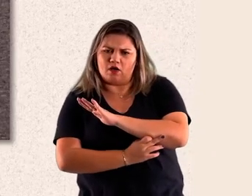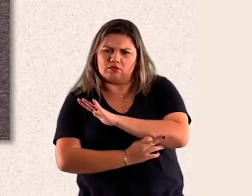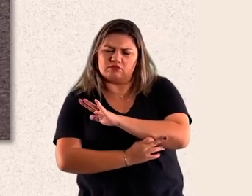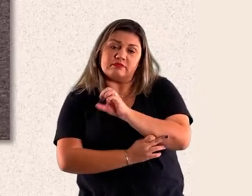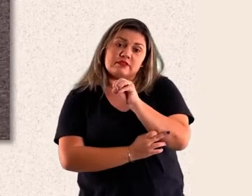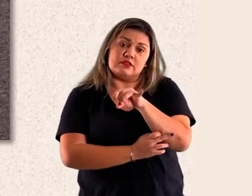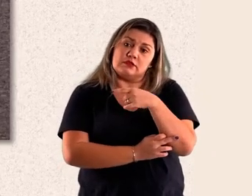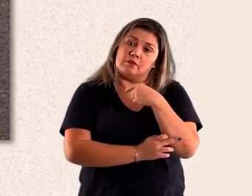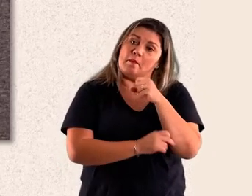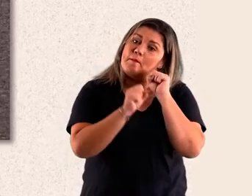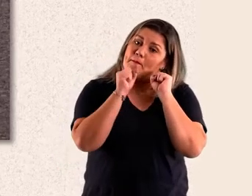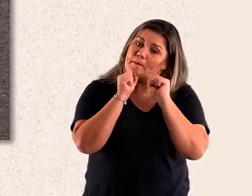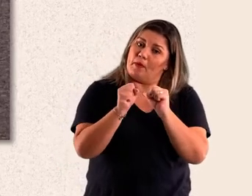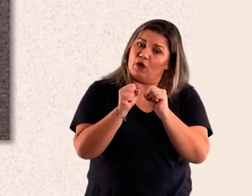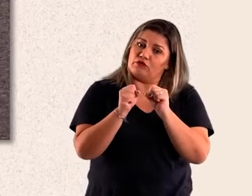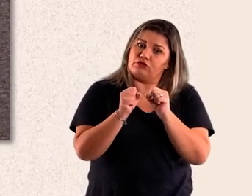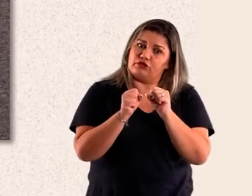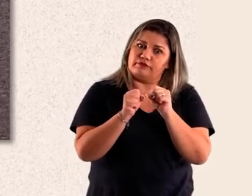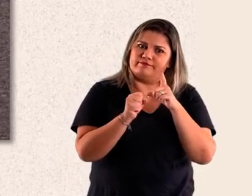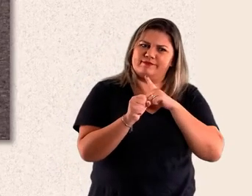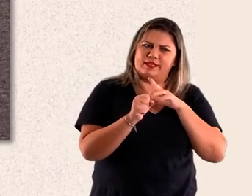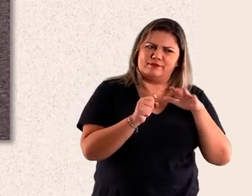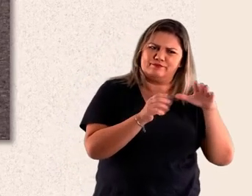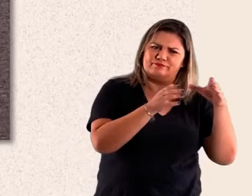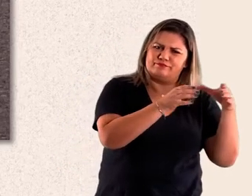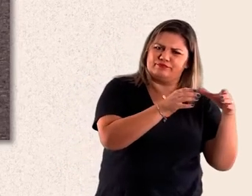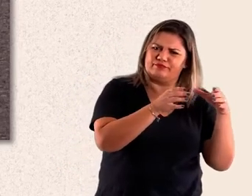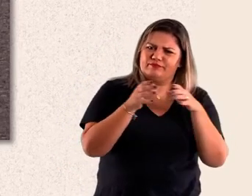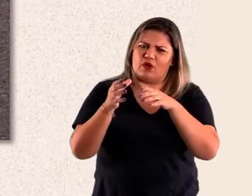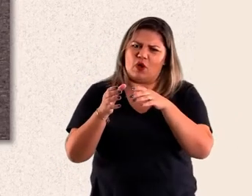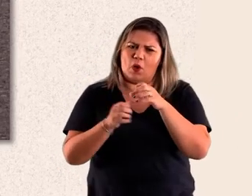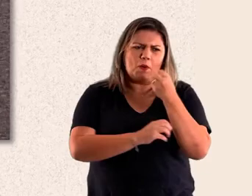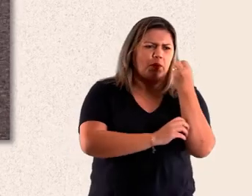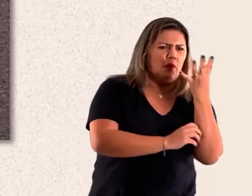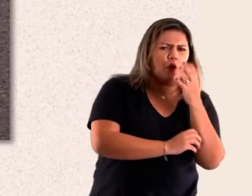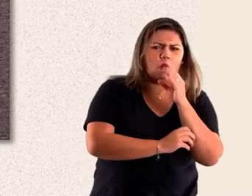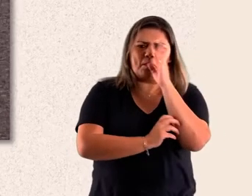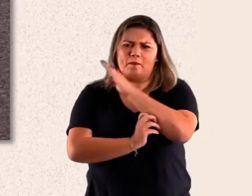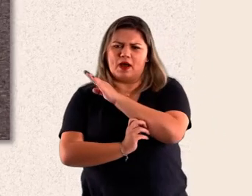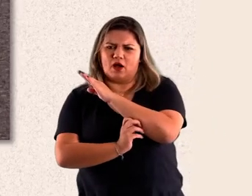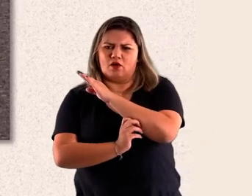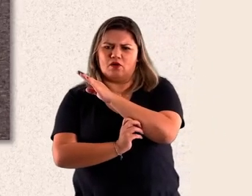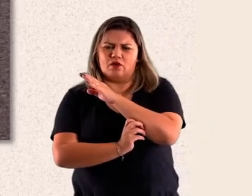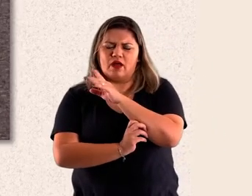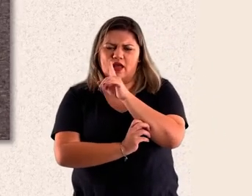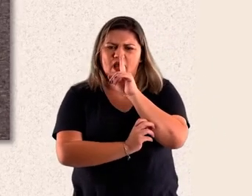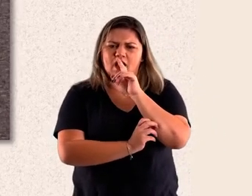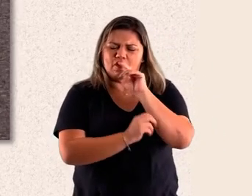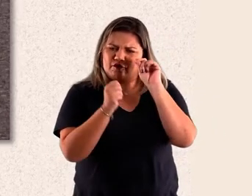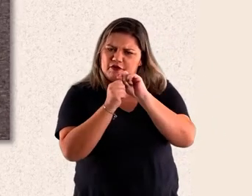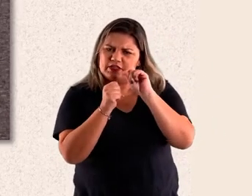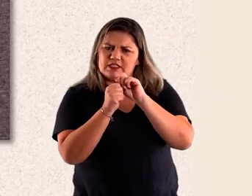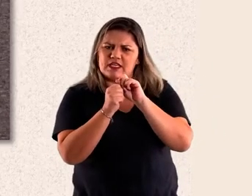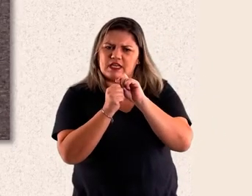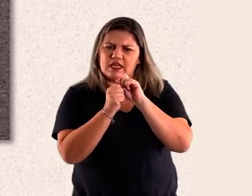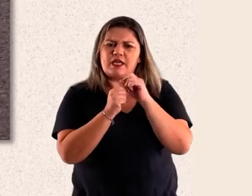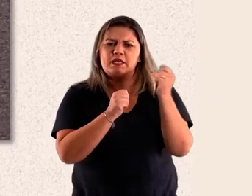coisas dessa forma não queria ser dualista mas é importa se importa